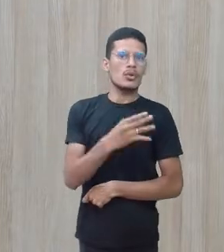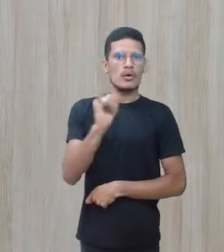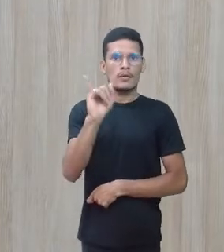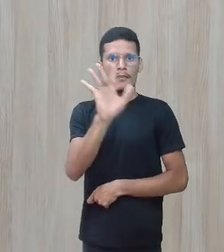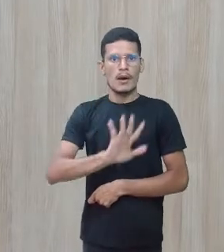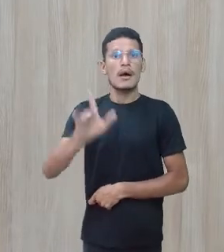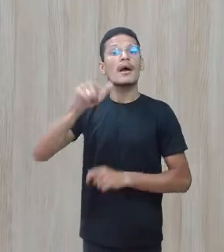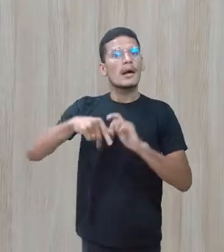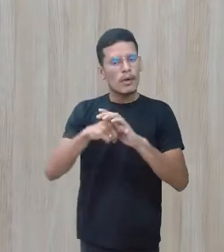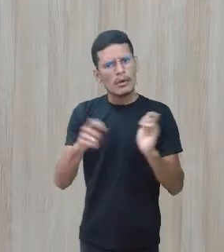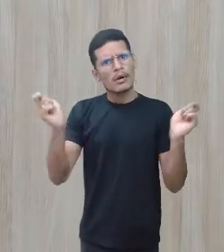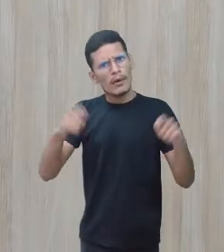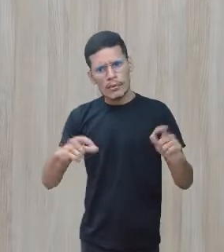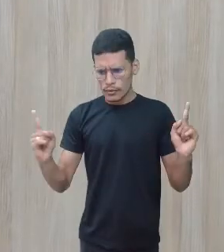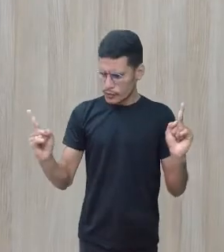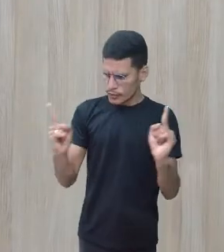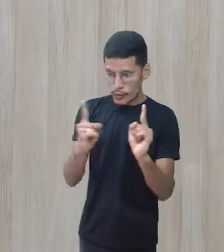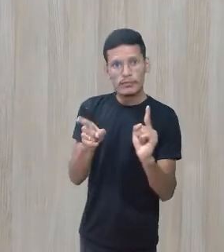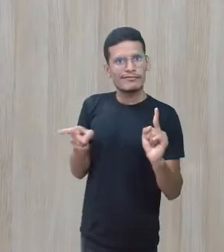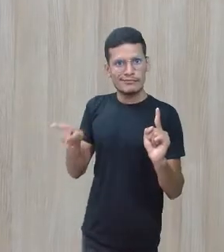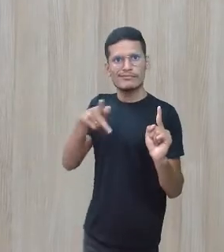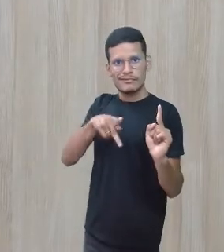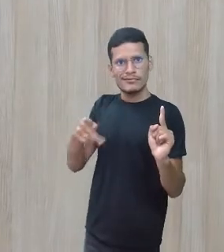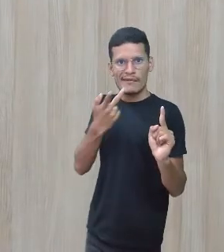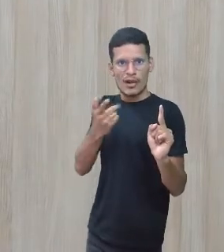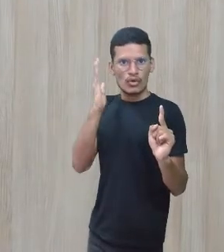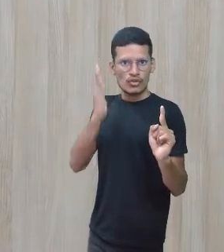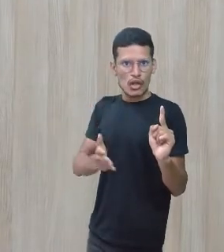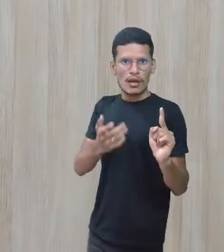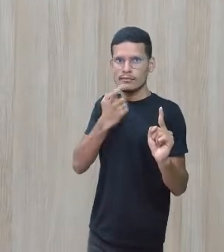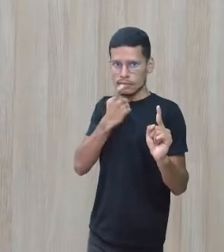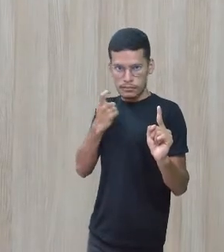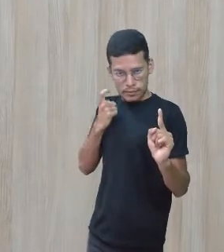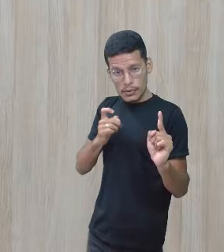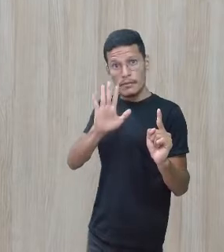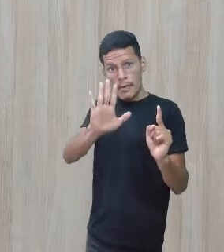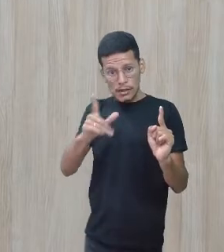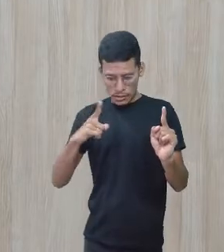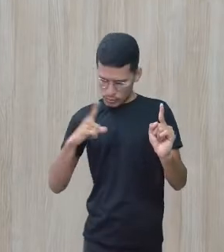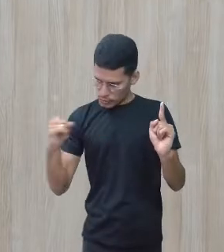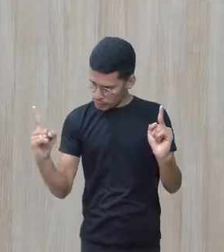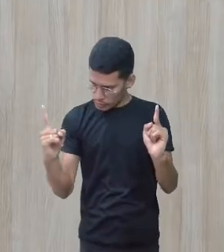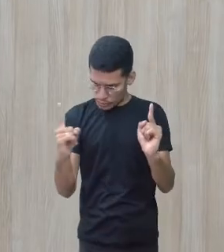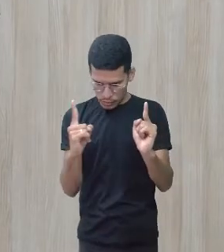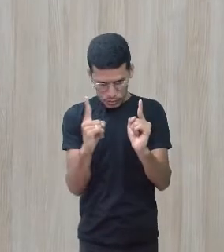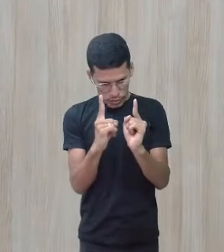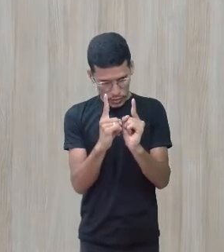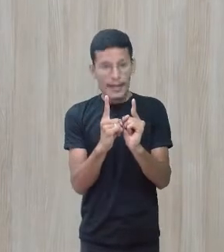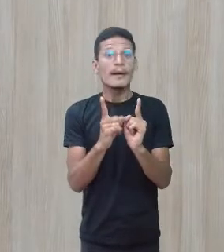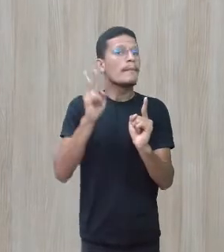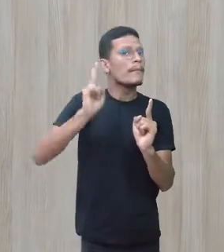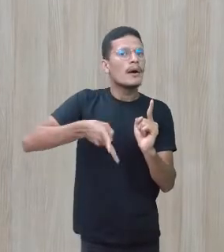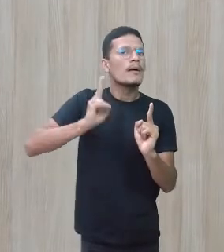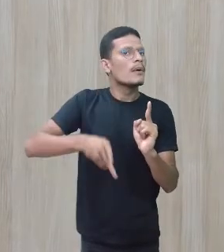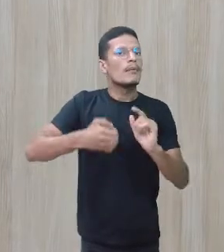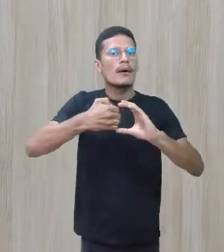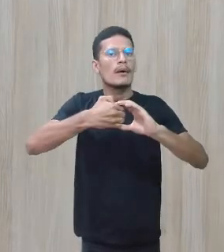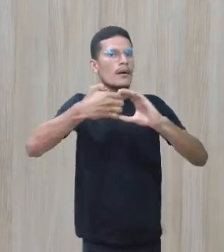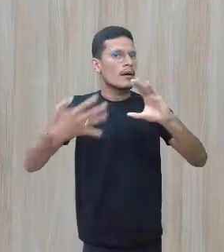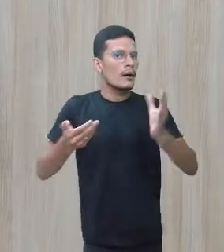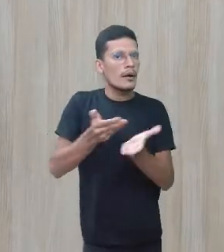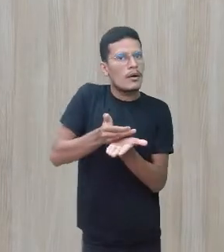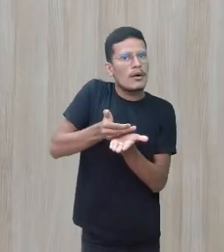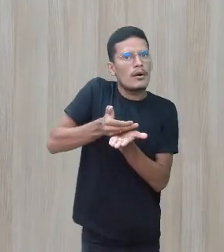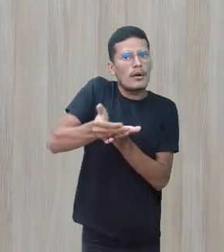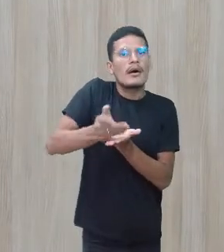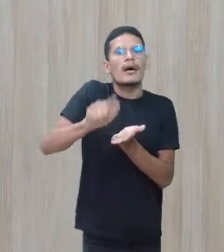é proporcional, como o professor Pedro falou, e aí a gente está fazendo essa redução, mantendo as características